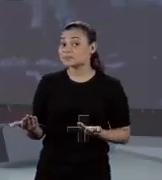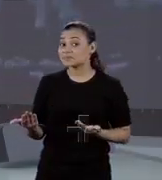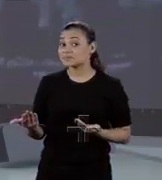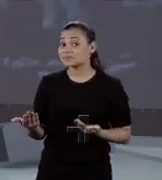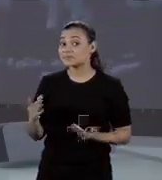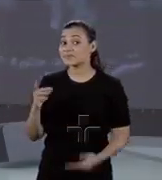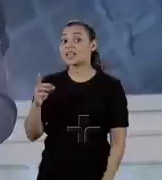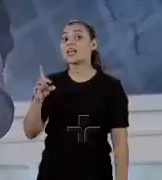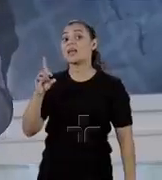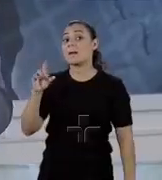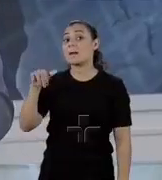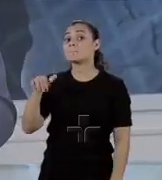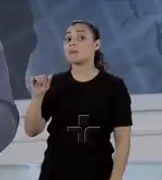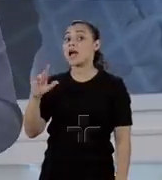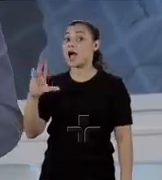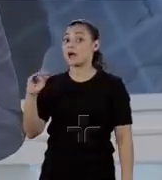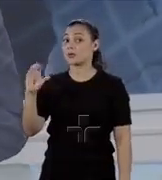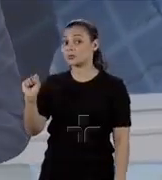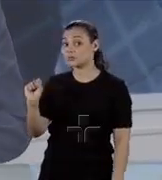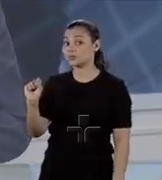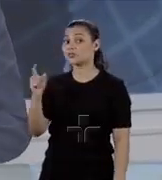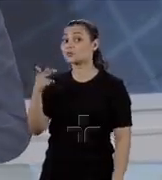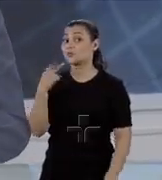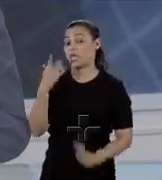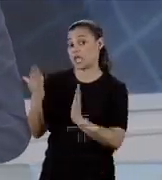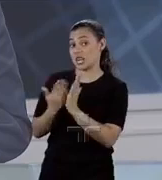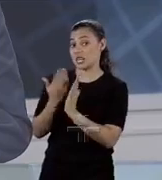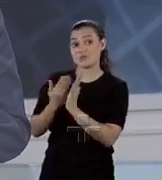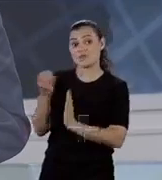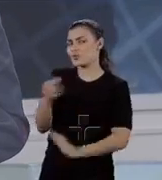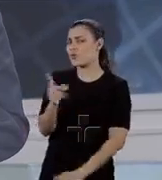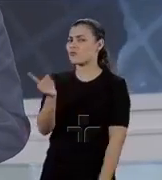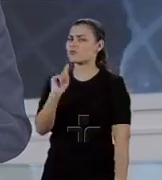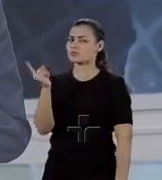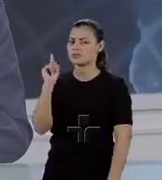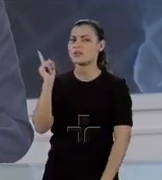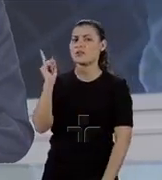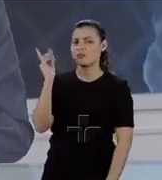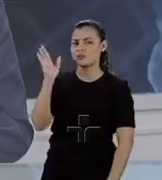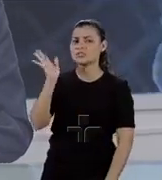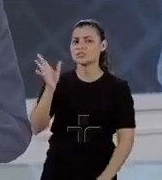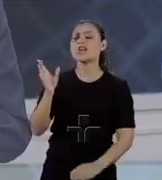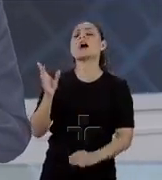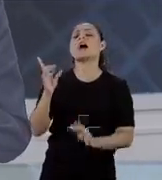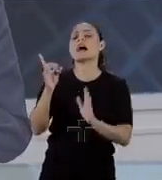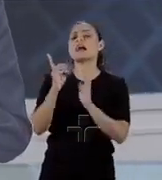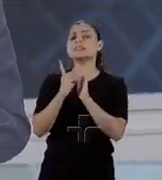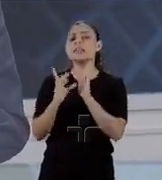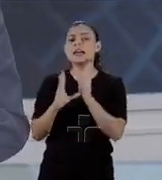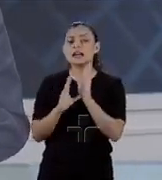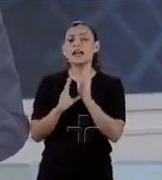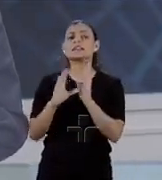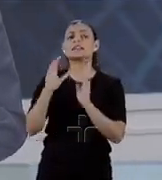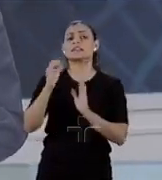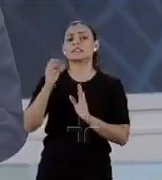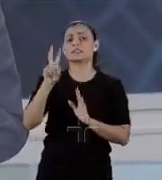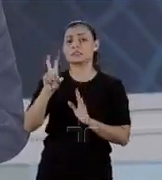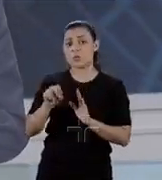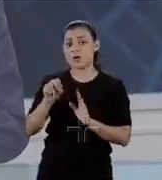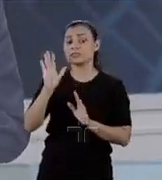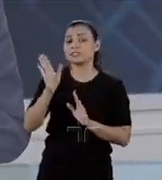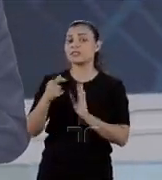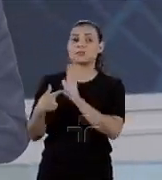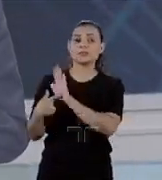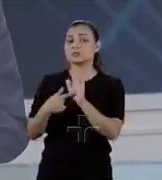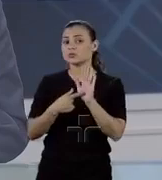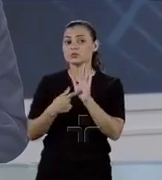Doutor Marcos, sua dica. Minha dica não é um livro novo, é um livro da década de 50, mas que é atualíssimo. Chama Os